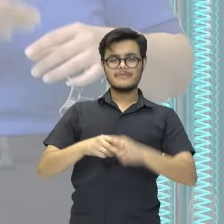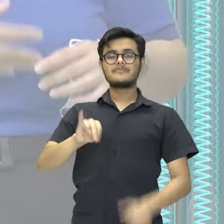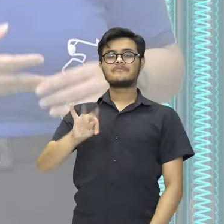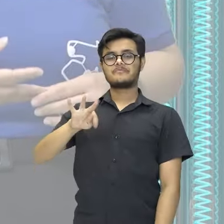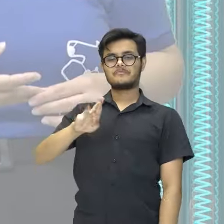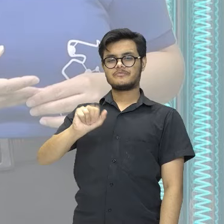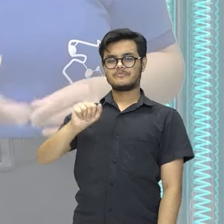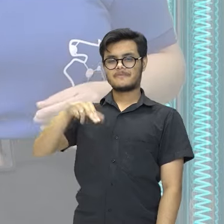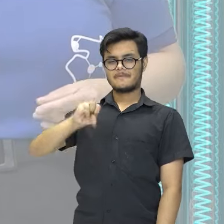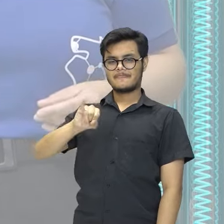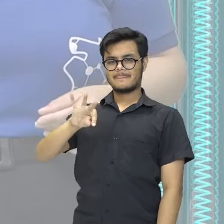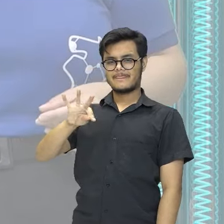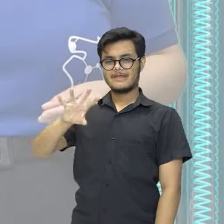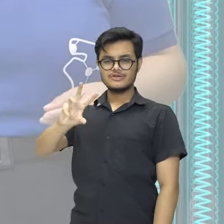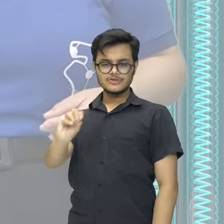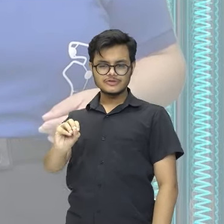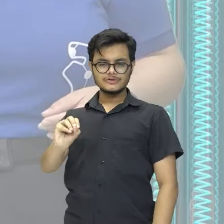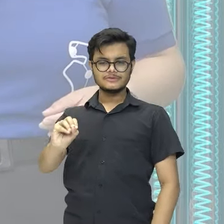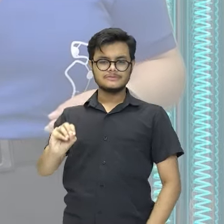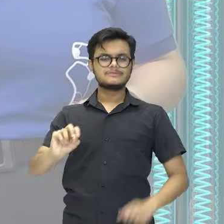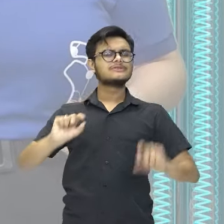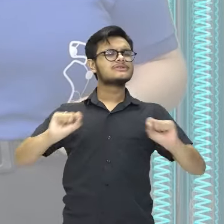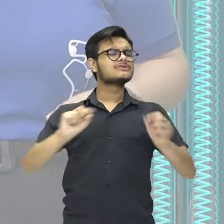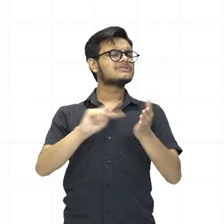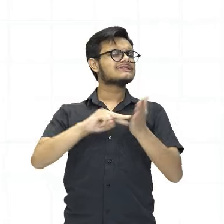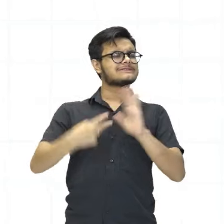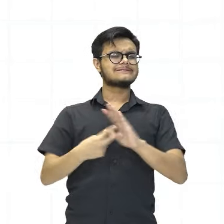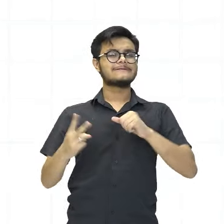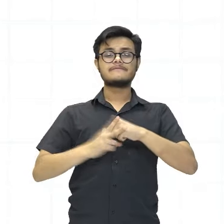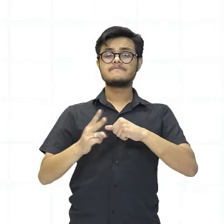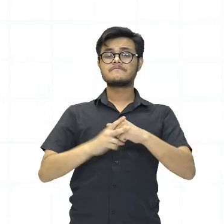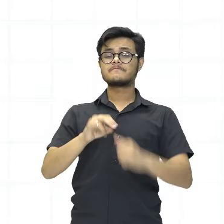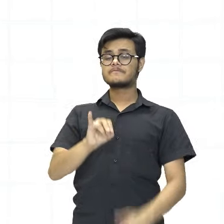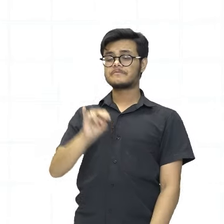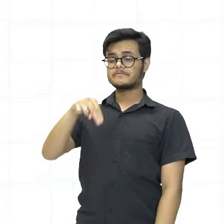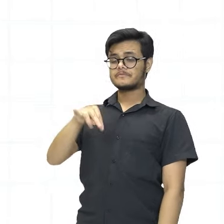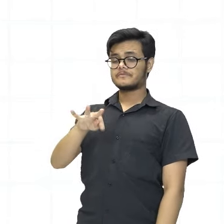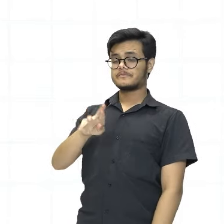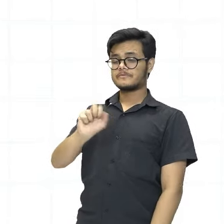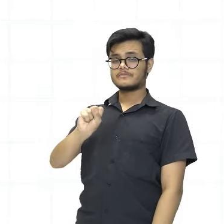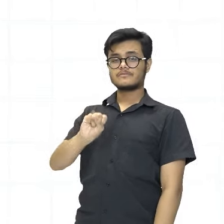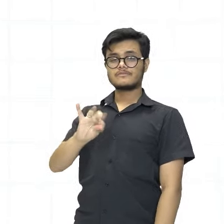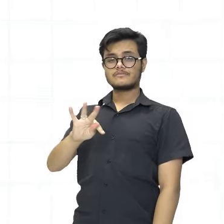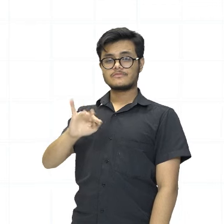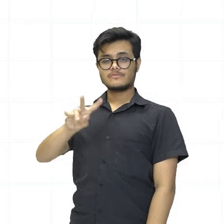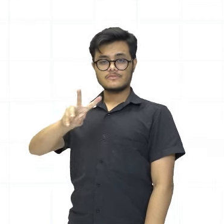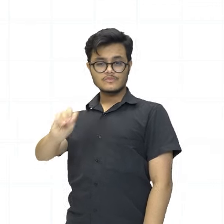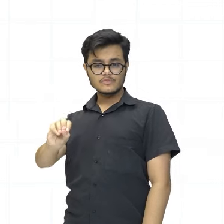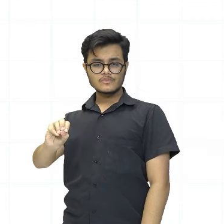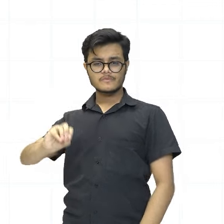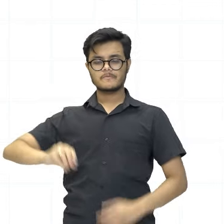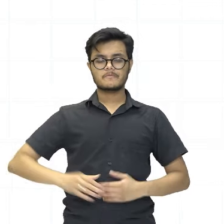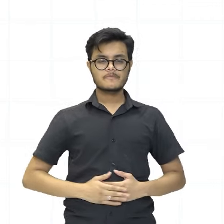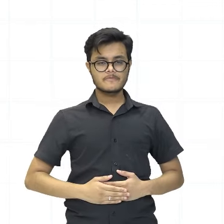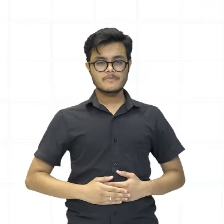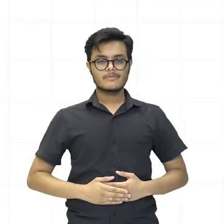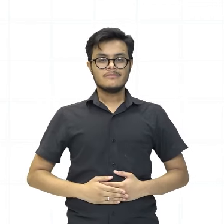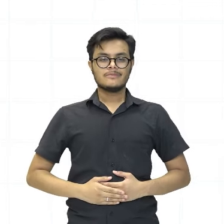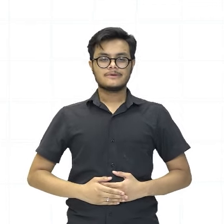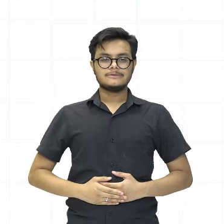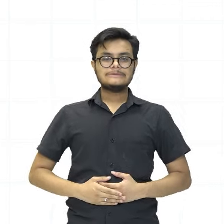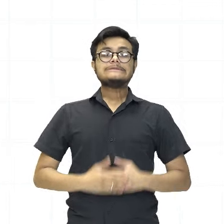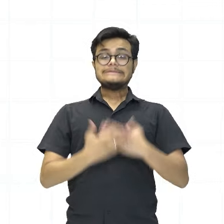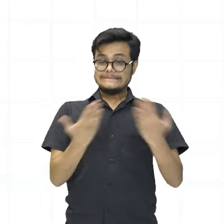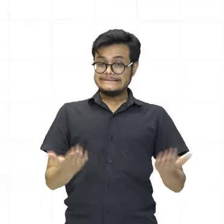justamente para o conceito de verbo intransitivo vamos lá nossa cartela Olhem só o que nós temos aí Que que é o